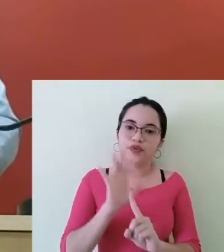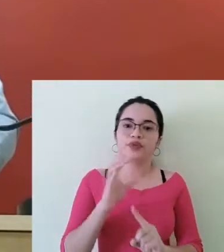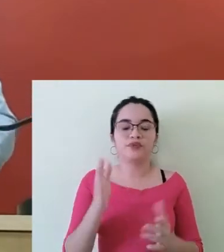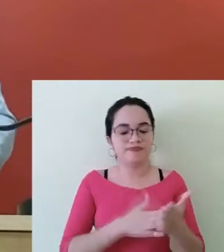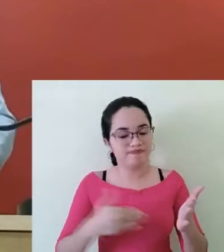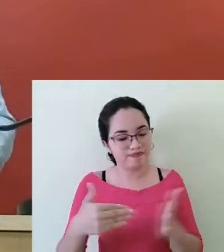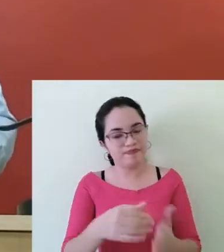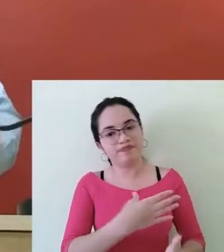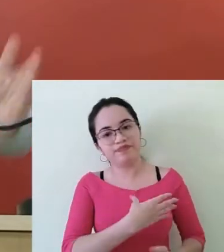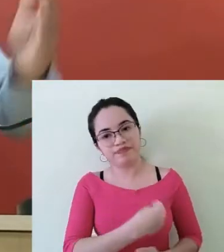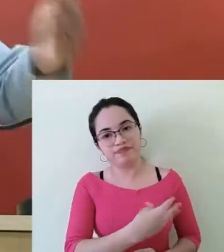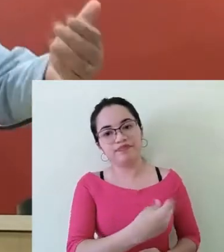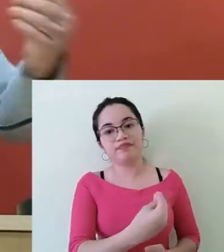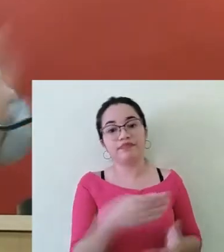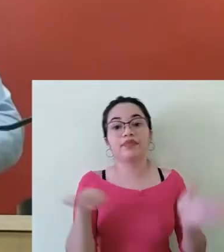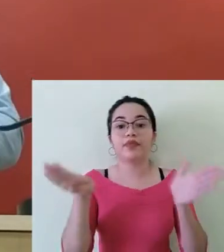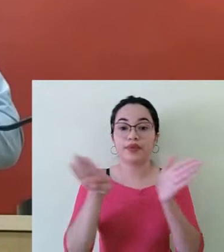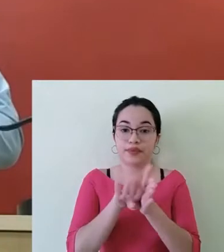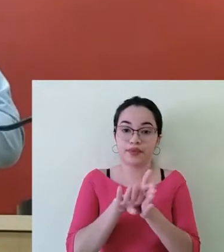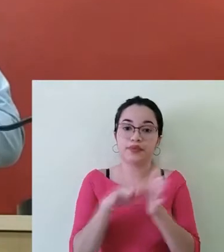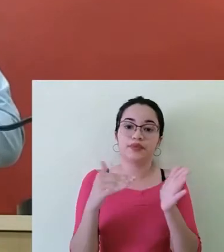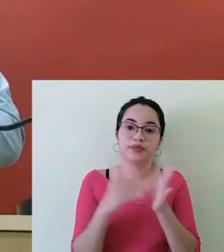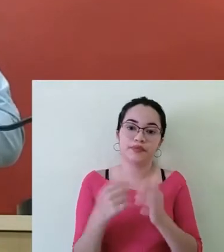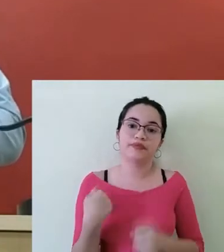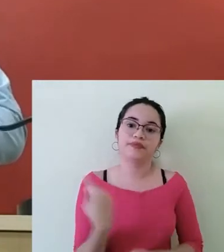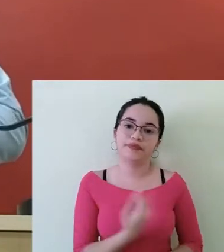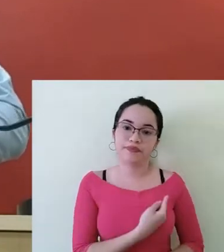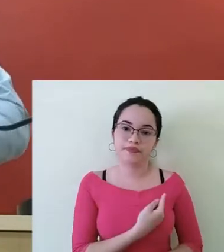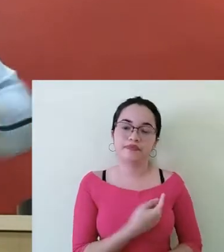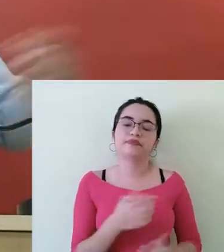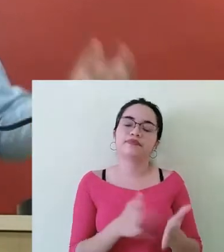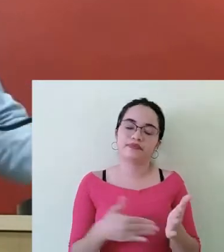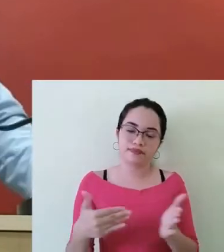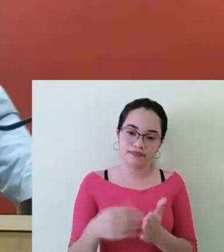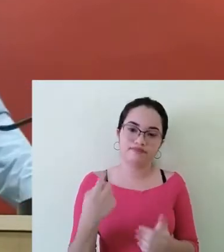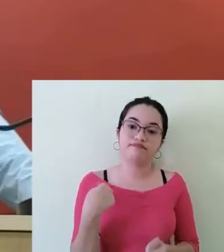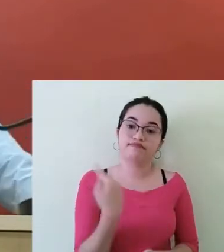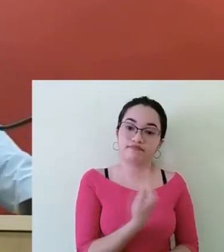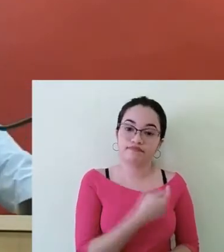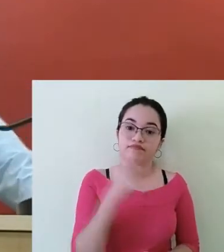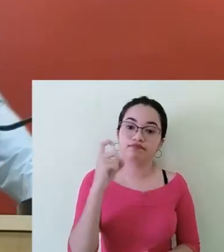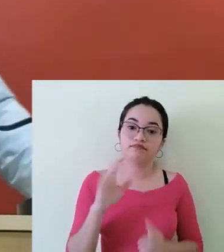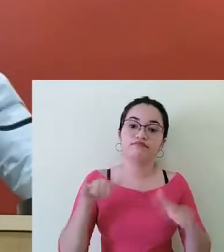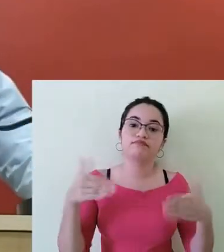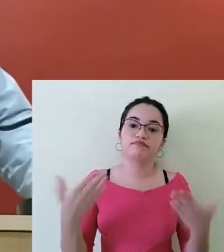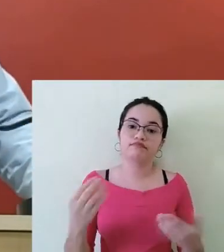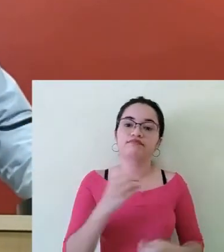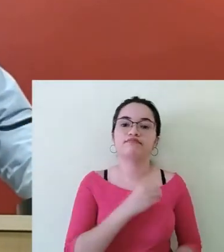seus descendentes e chegou até nós. Todos nós somos,